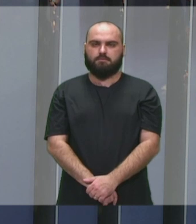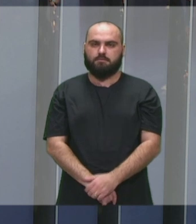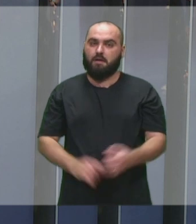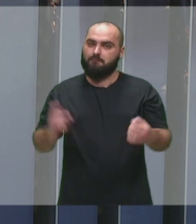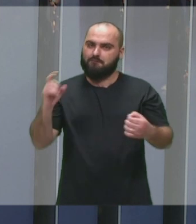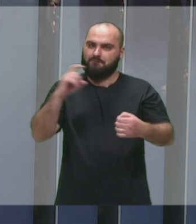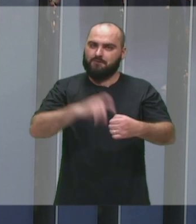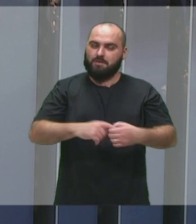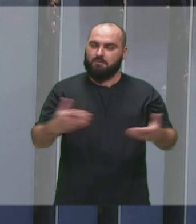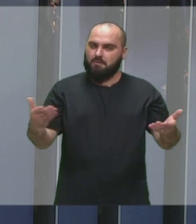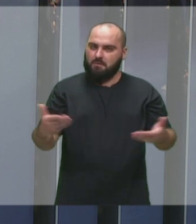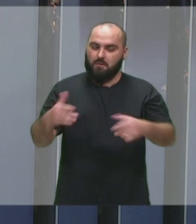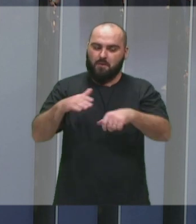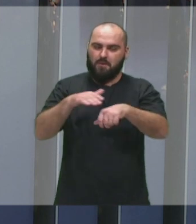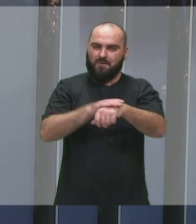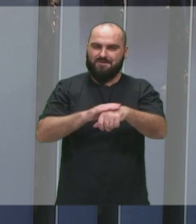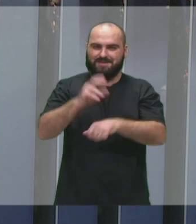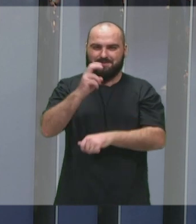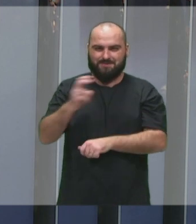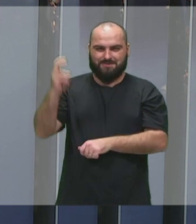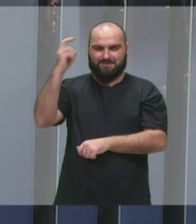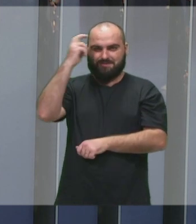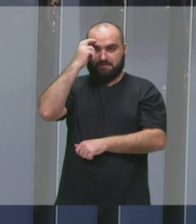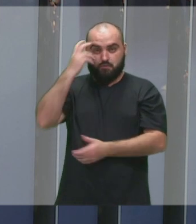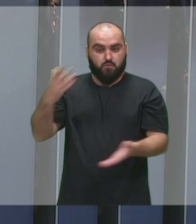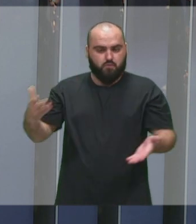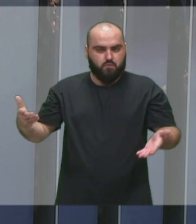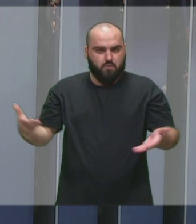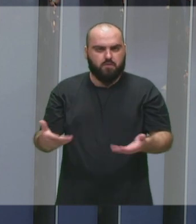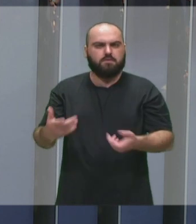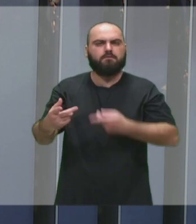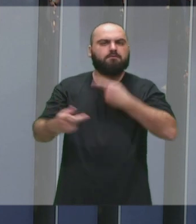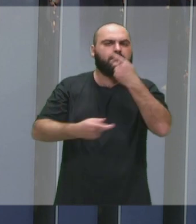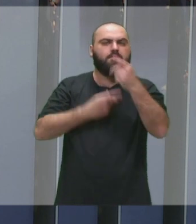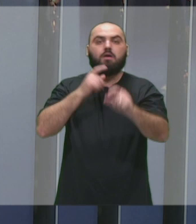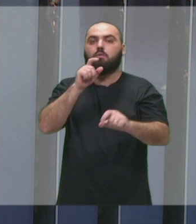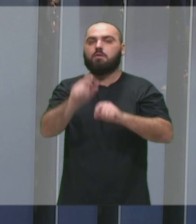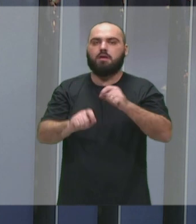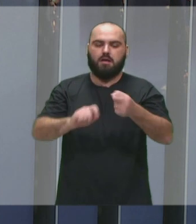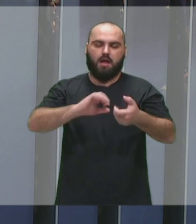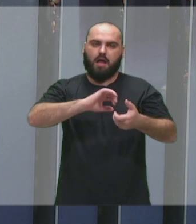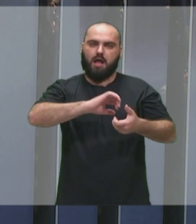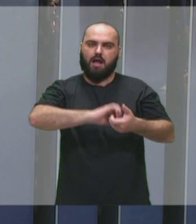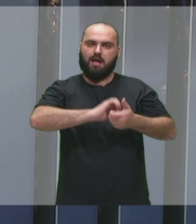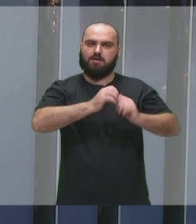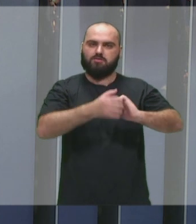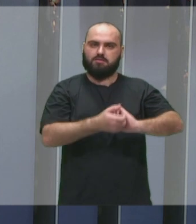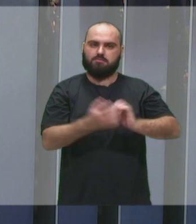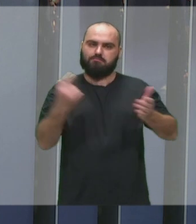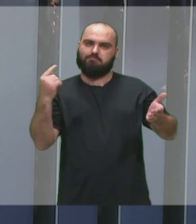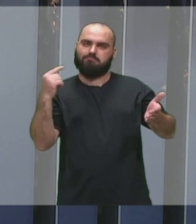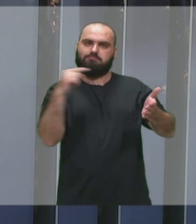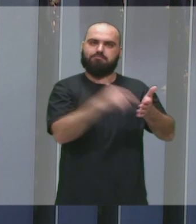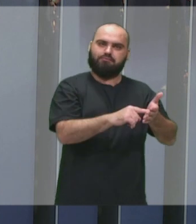Voltamos aqui nessa conversa cultural que hoje fala sobre a arte que denuncia.